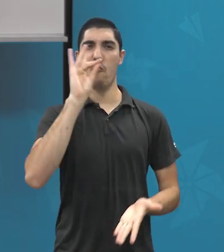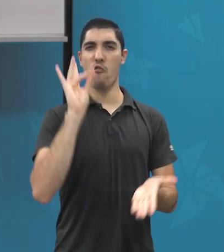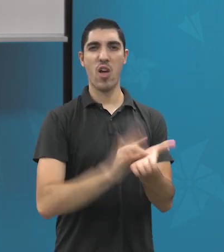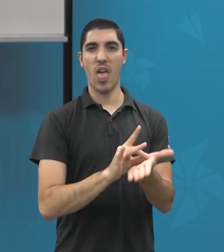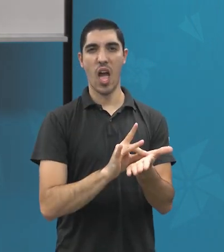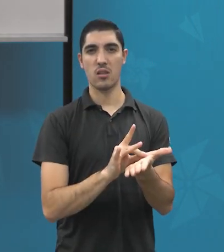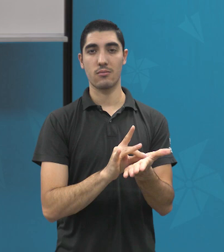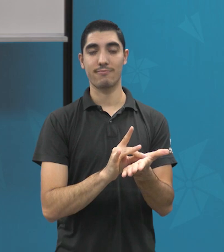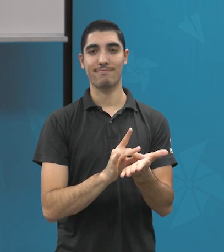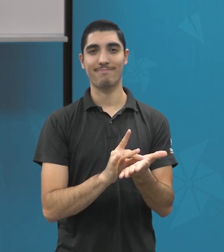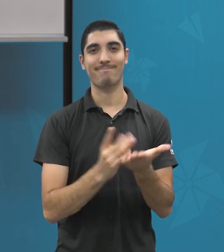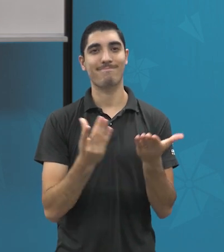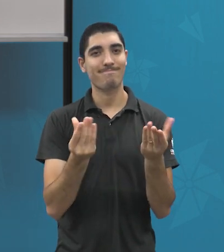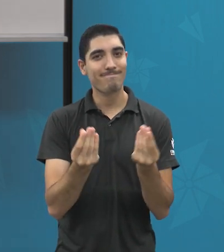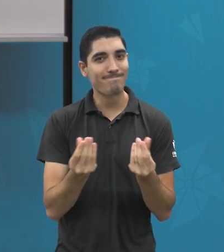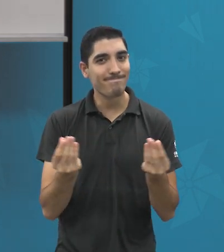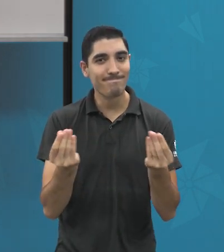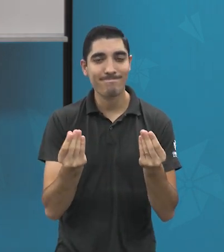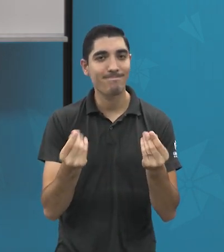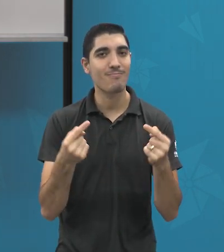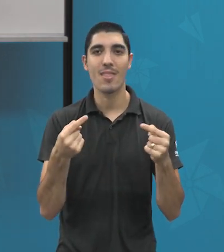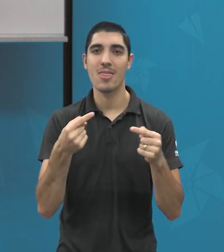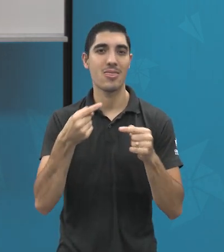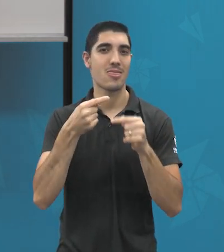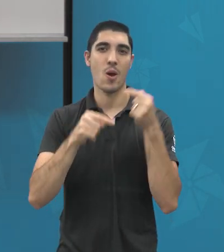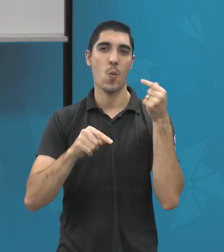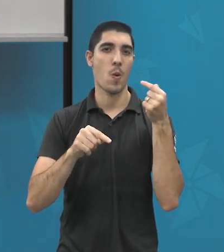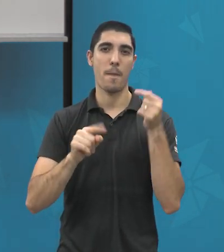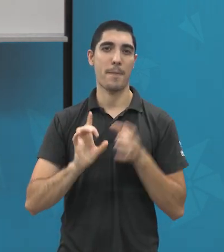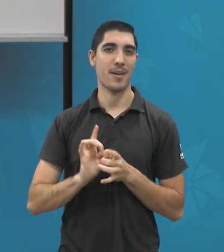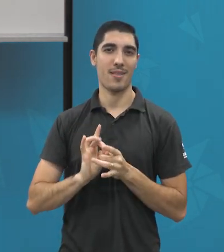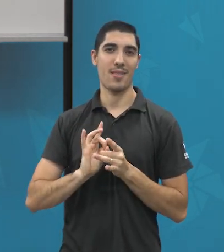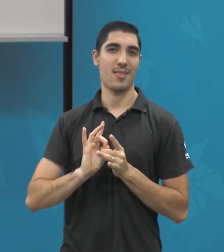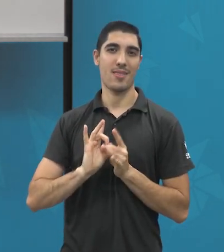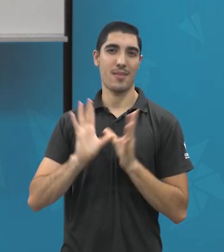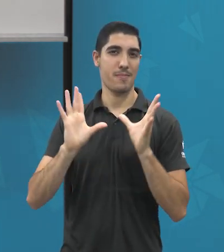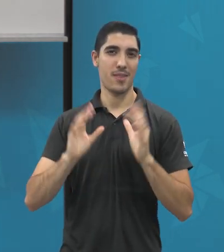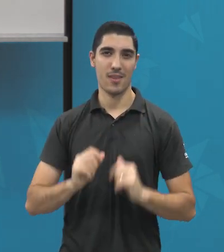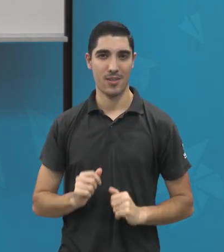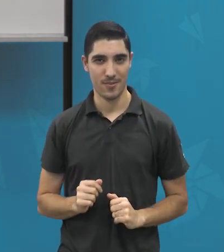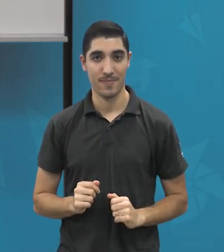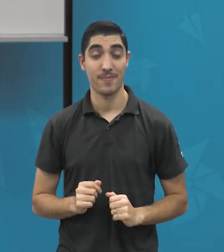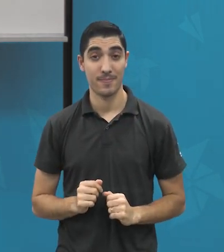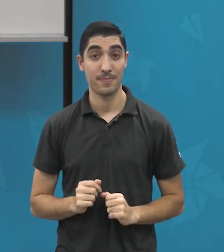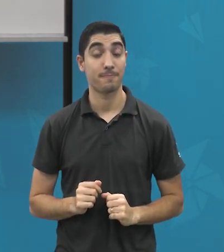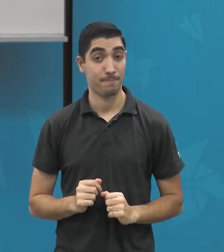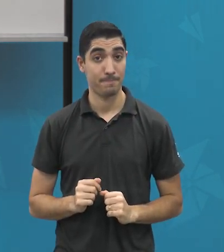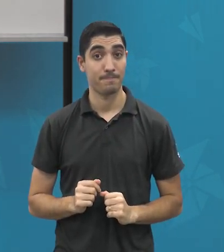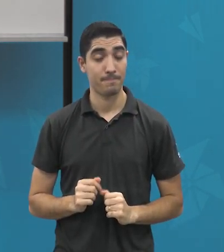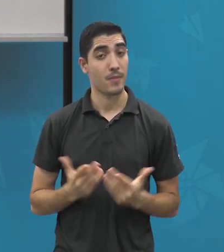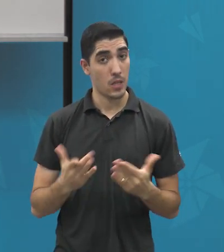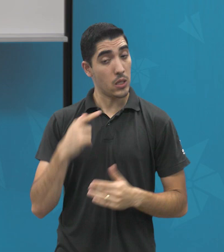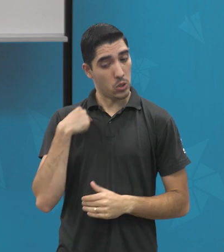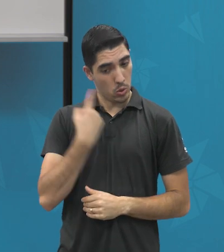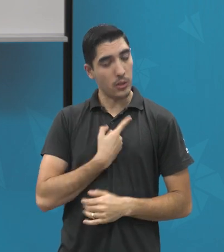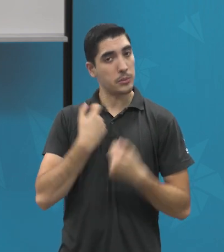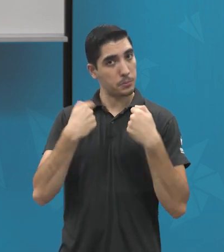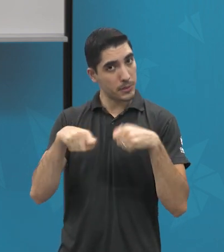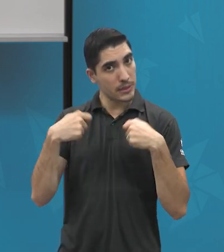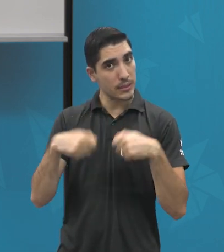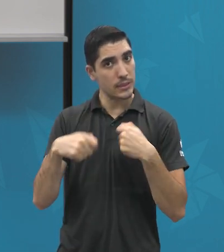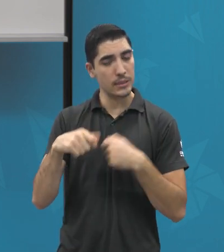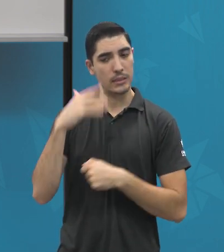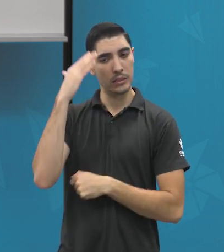é contrária à noção de liberdade que ele nos fala e é uma coisa que merece a nossa